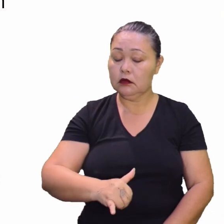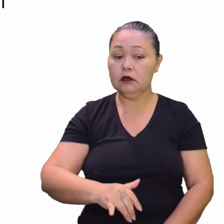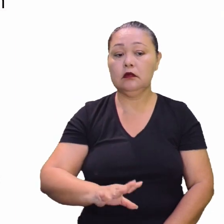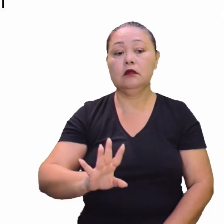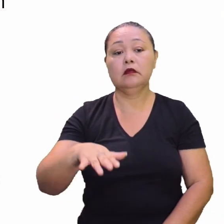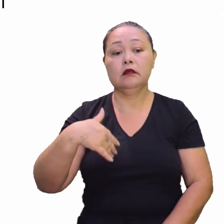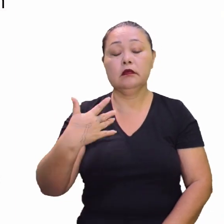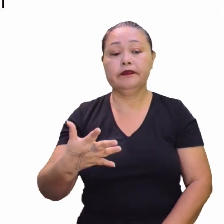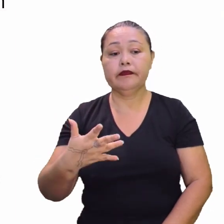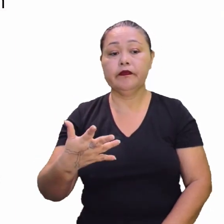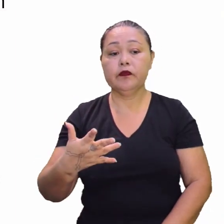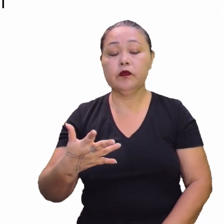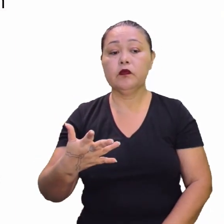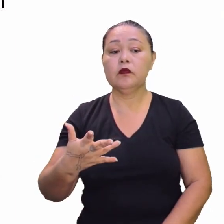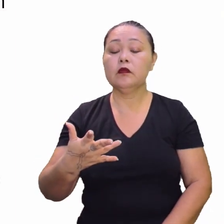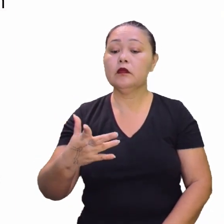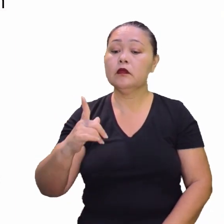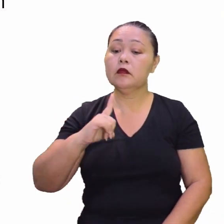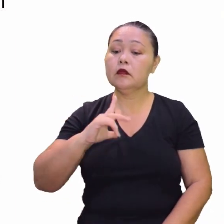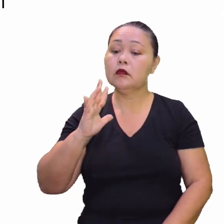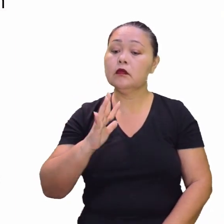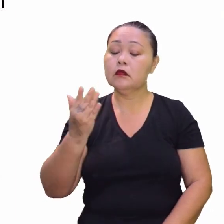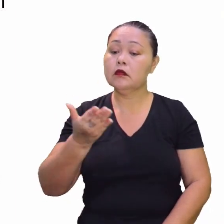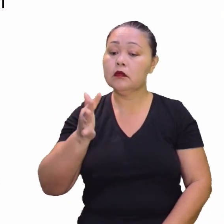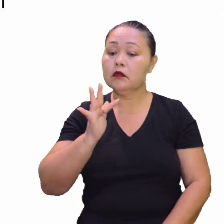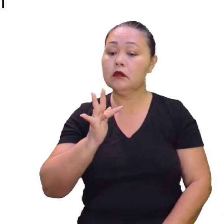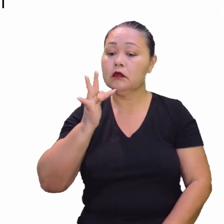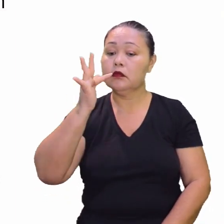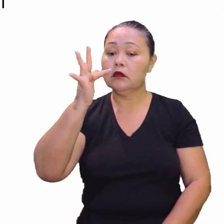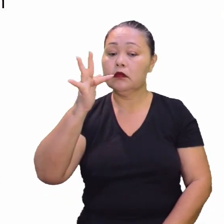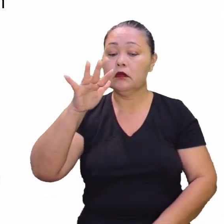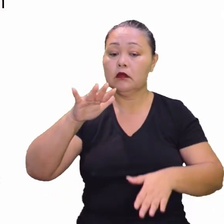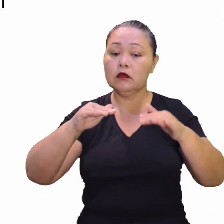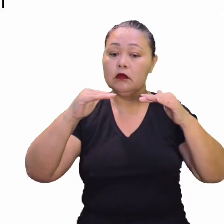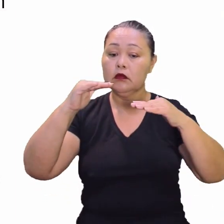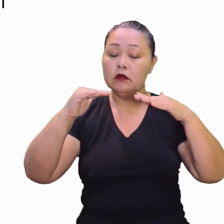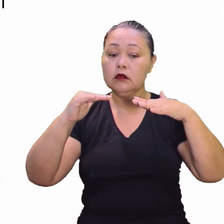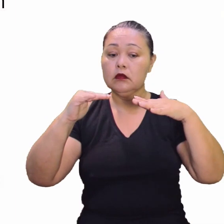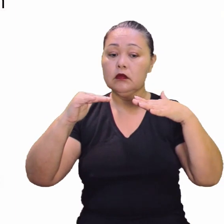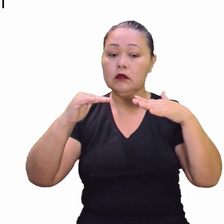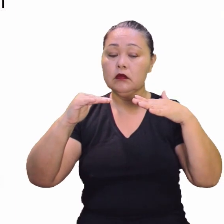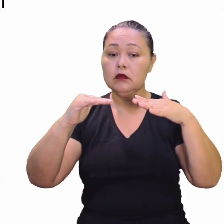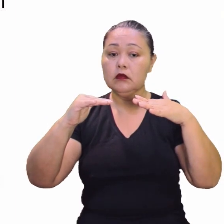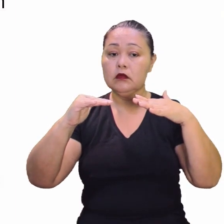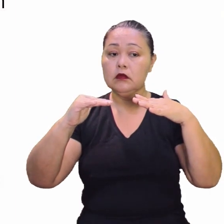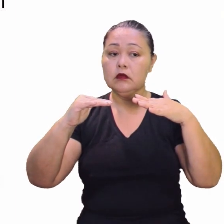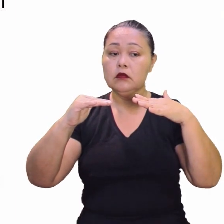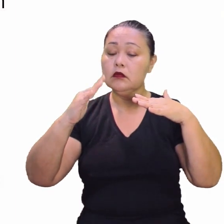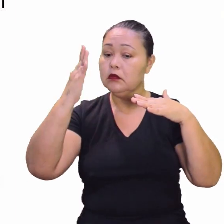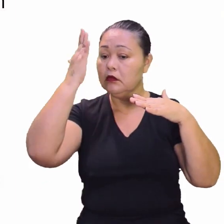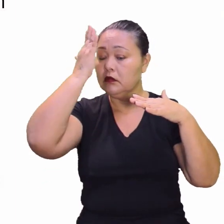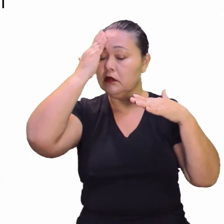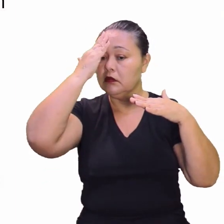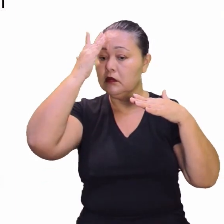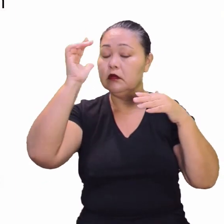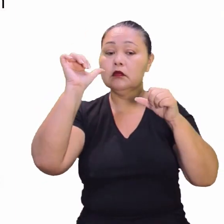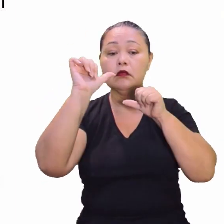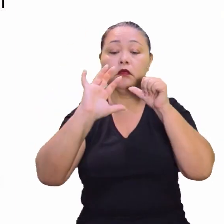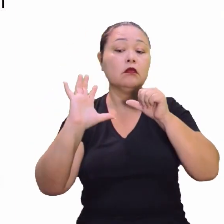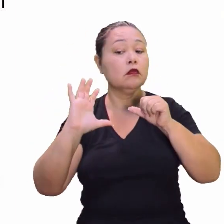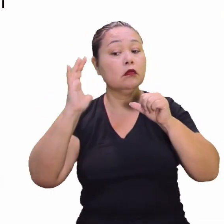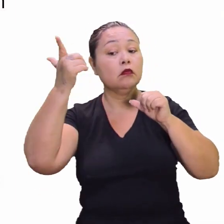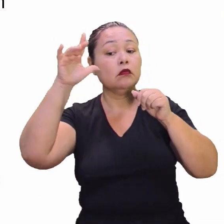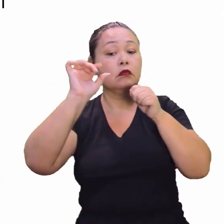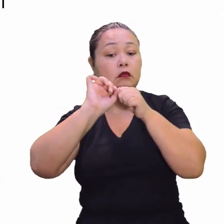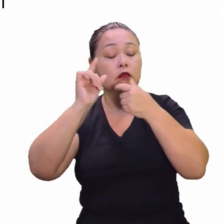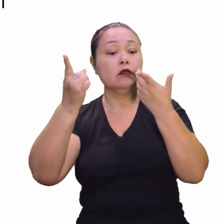hidrelétricas. Então, a energia de hoje e do futuro, quadro estabilizado e otimista. A gente sabe que já tem as mudanças